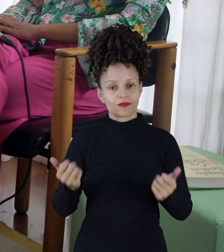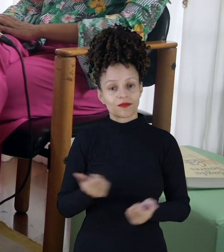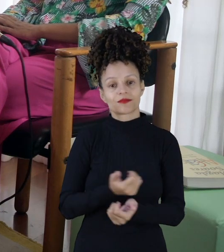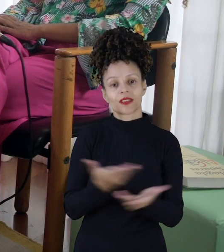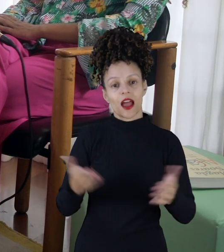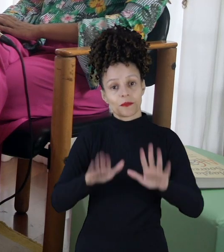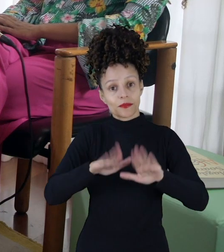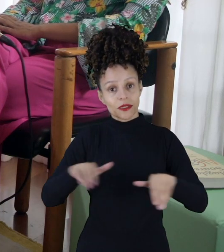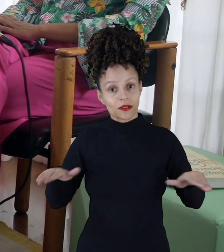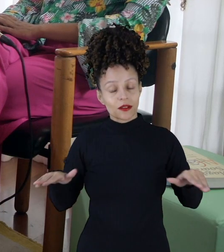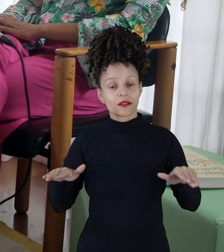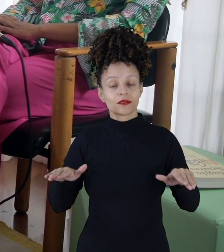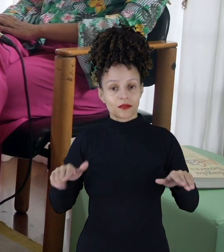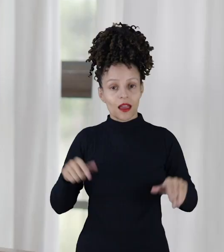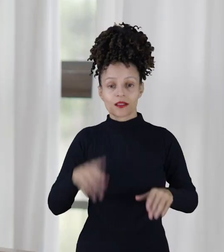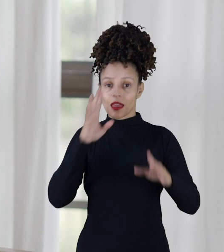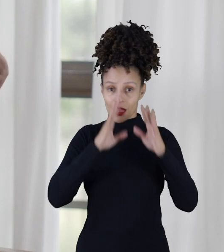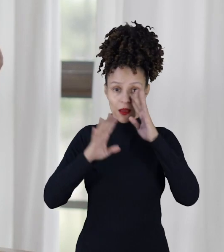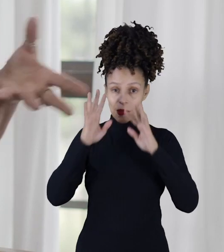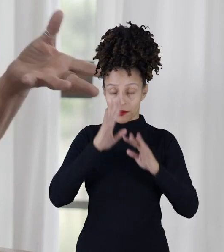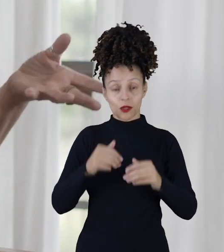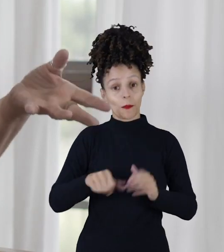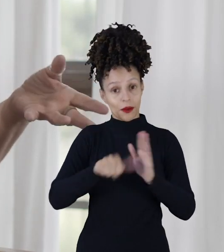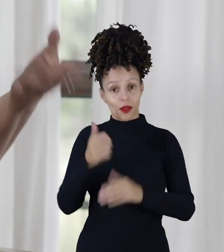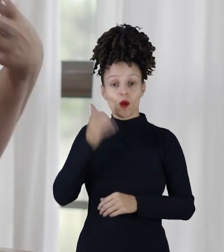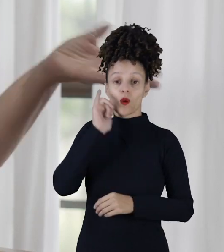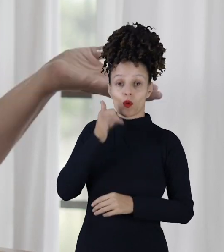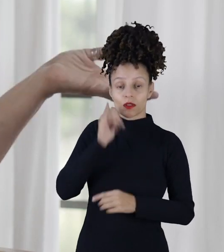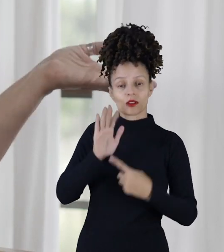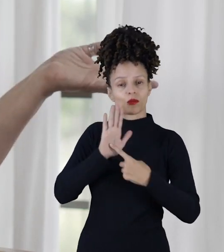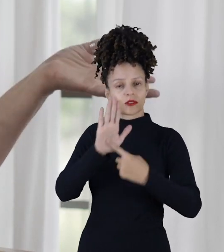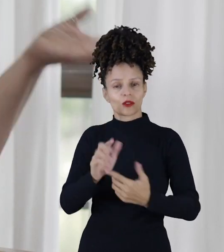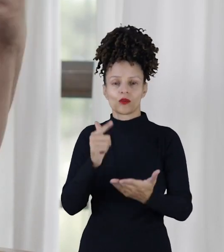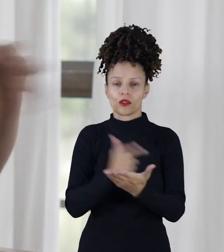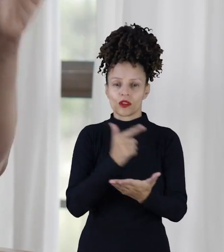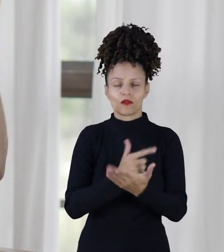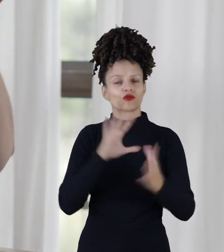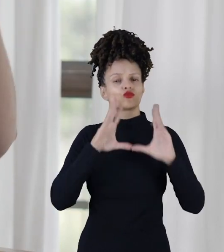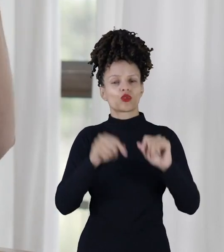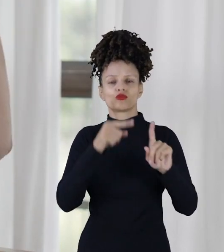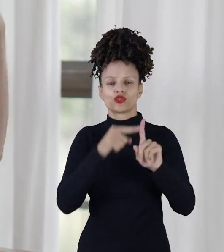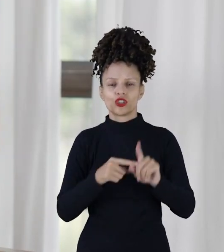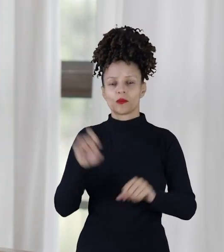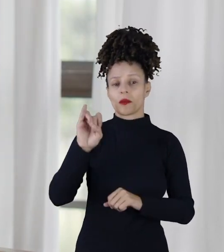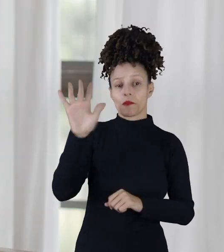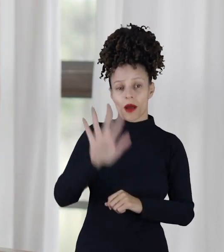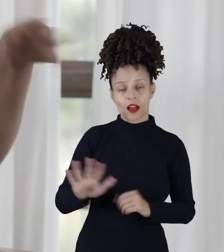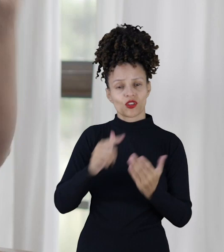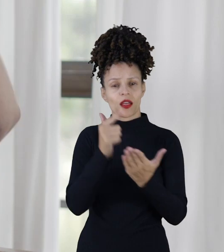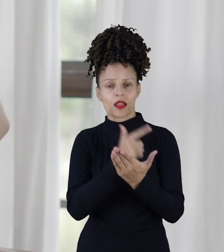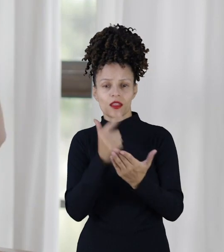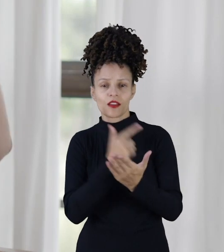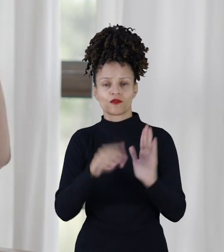gente proporcionar para os pequenos esse encantamento. Primeiro contando, mostrando livros de todo tipo. Livro